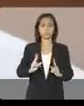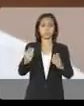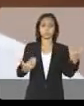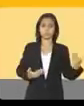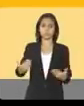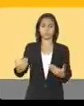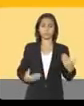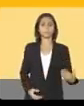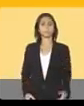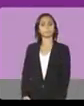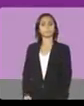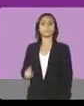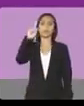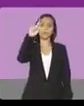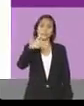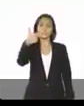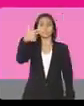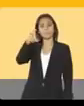honra de servir.